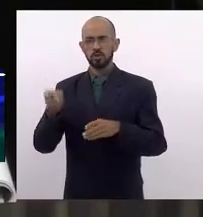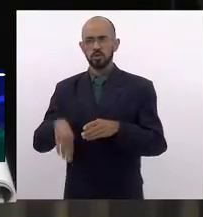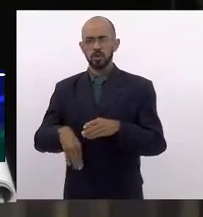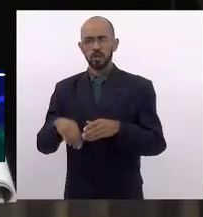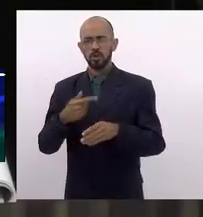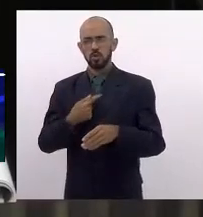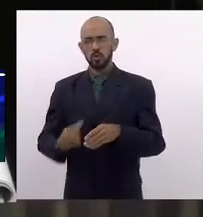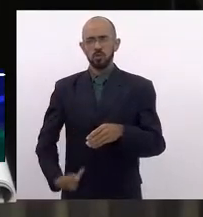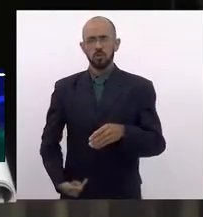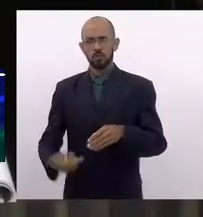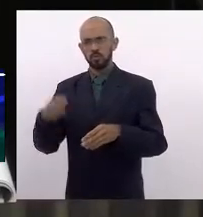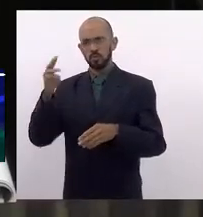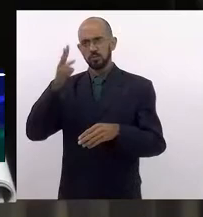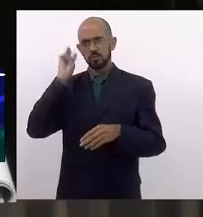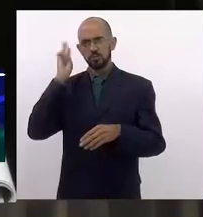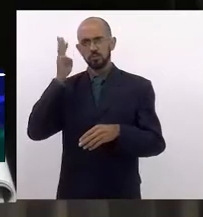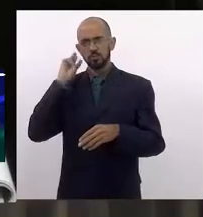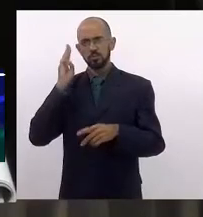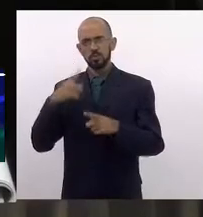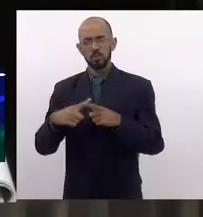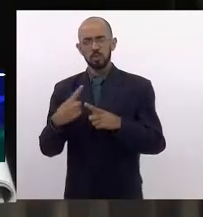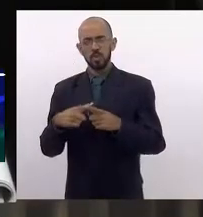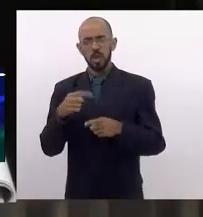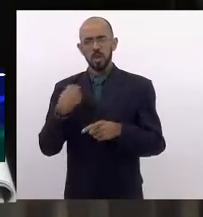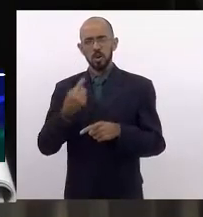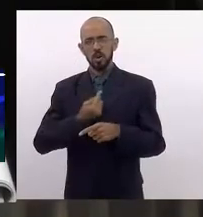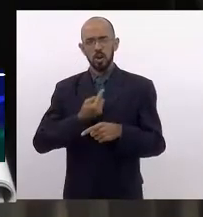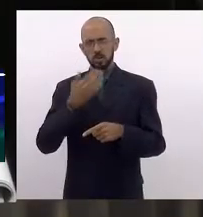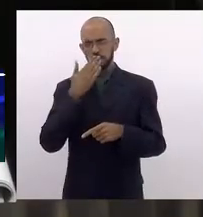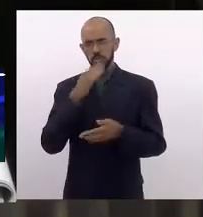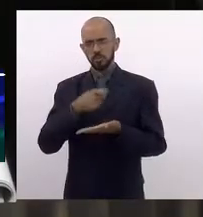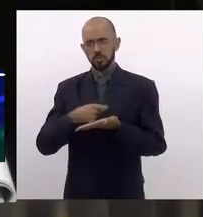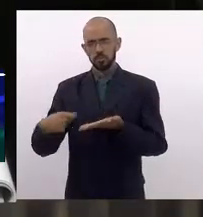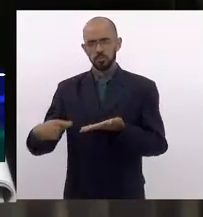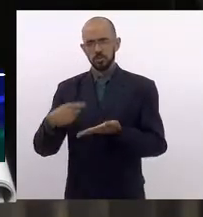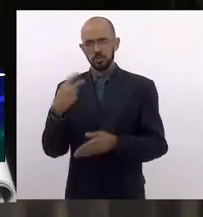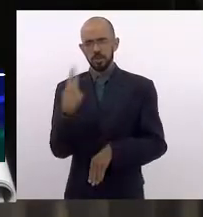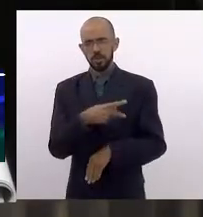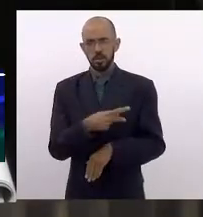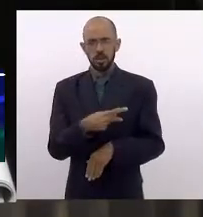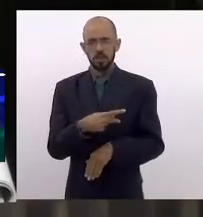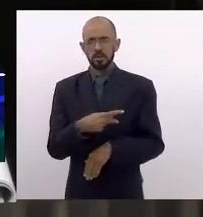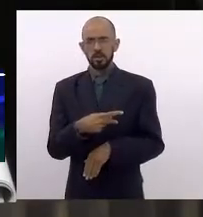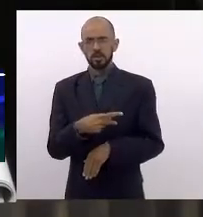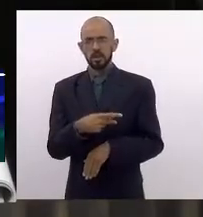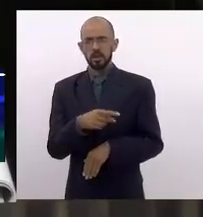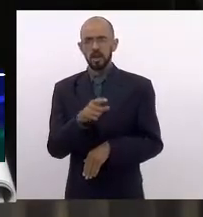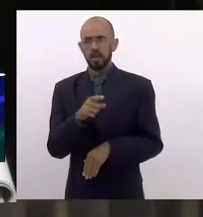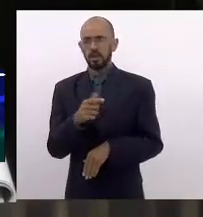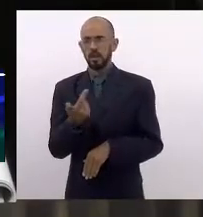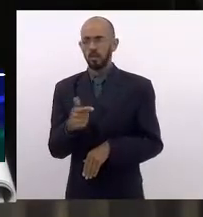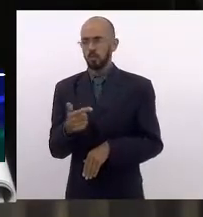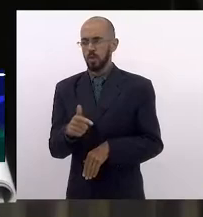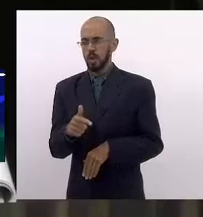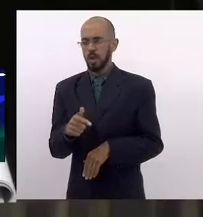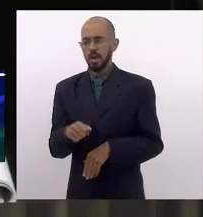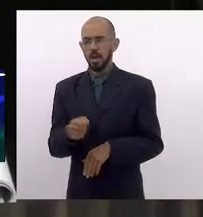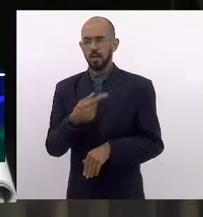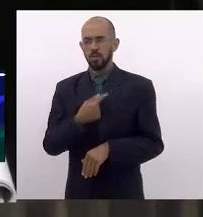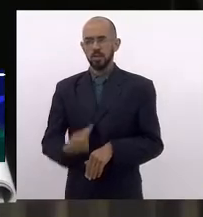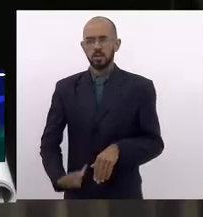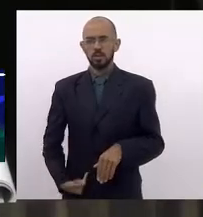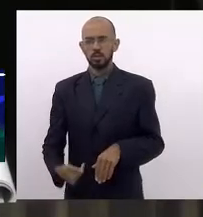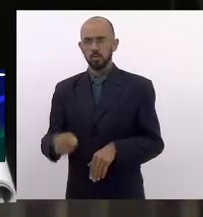do governador YouTube isso porque nós pedimos impitiman dele ele deixou que você Governador que hoje claro que está